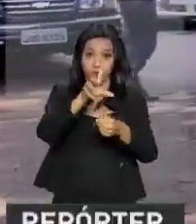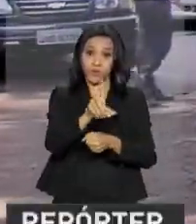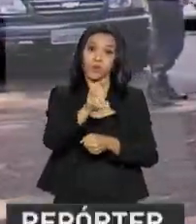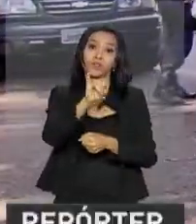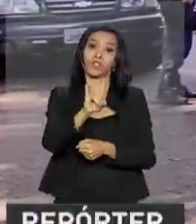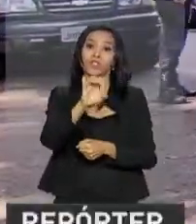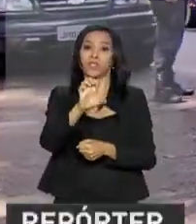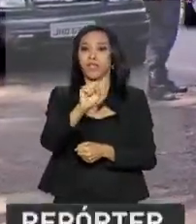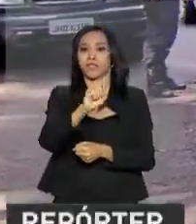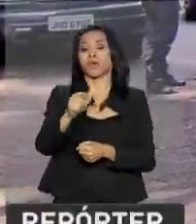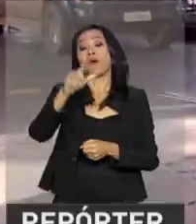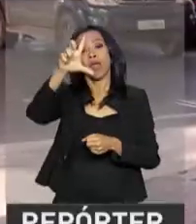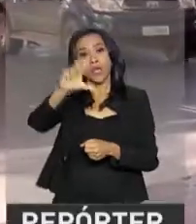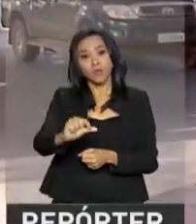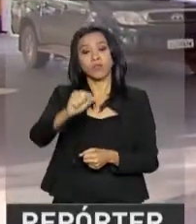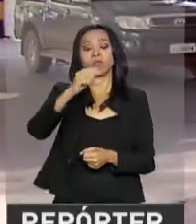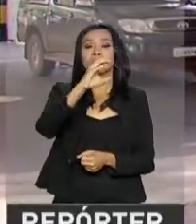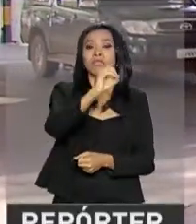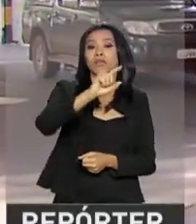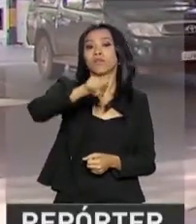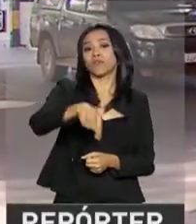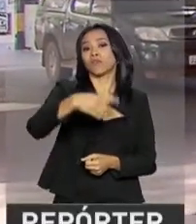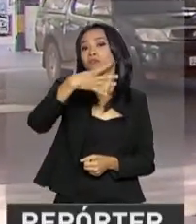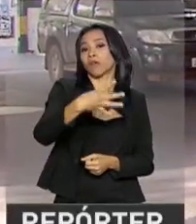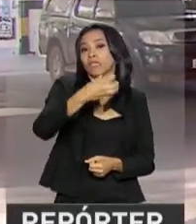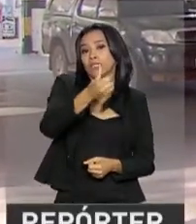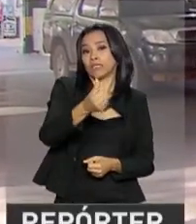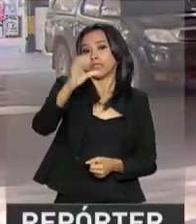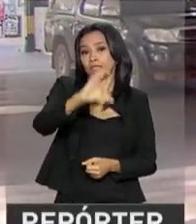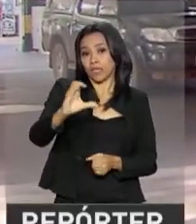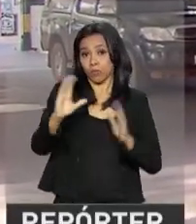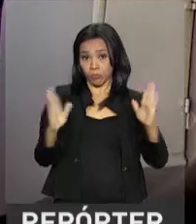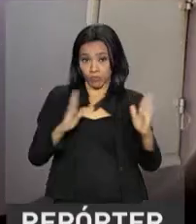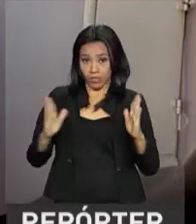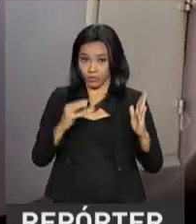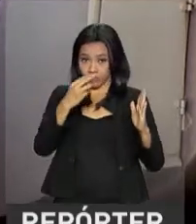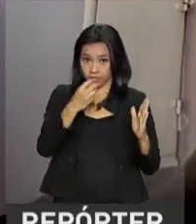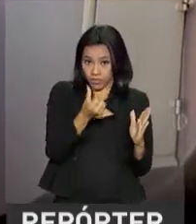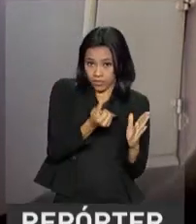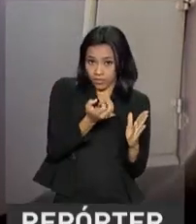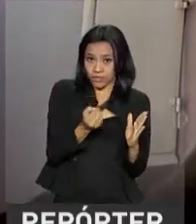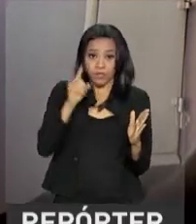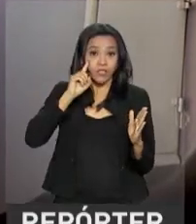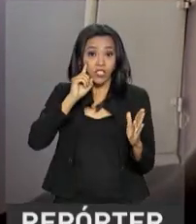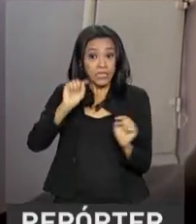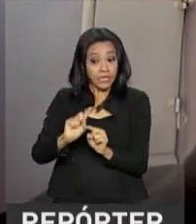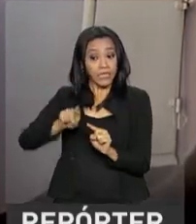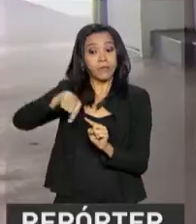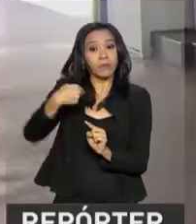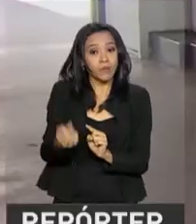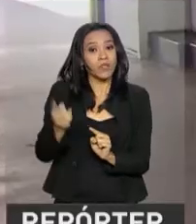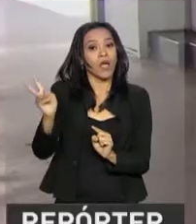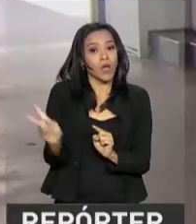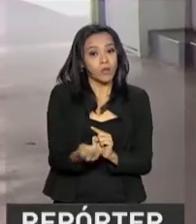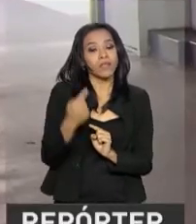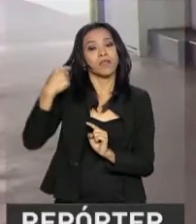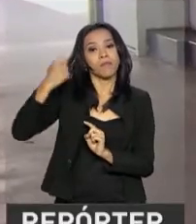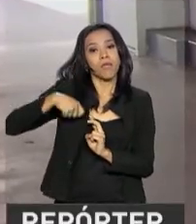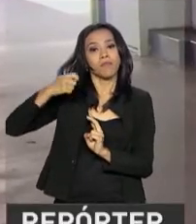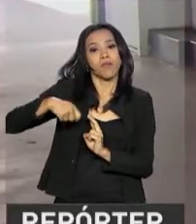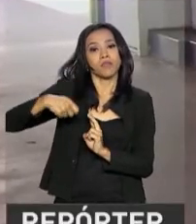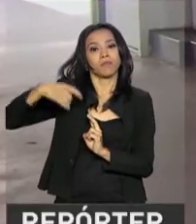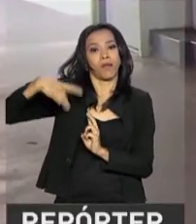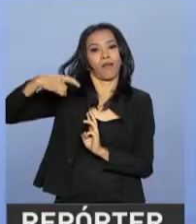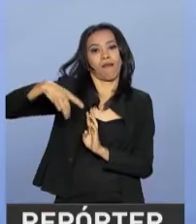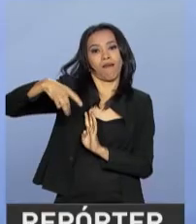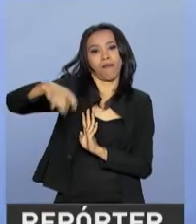de 46 centavos por litro válido pelos próximos 60 dias após esse período os reajustes vão ser mensais